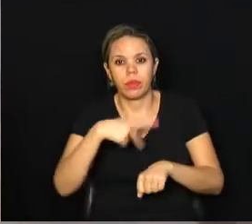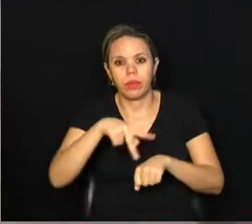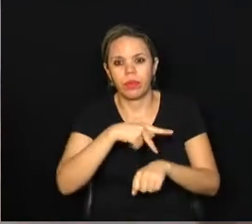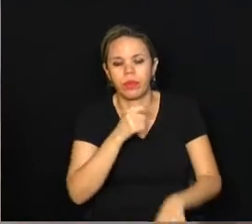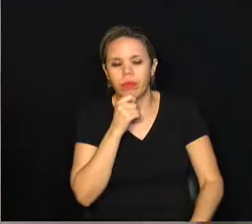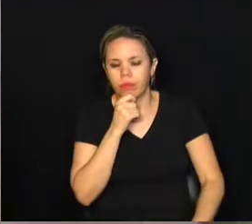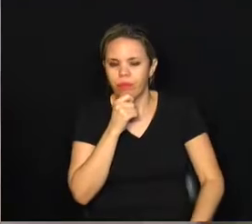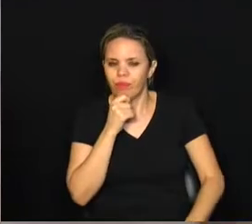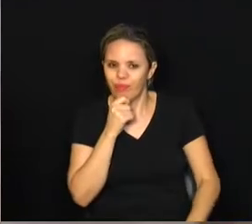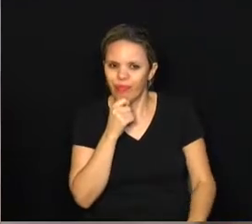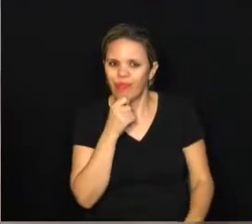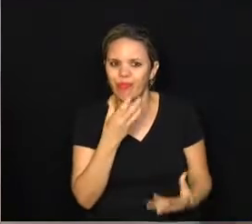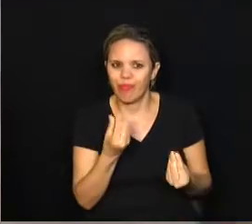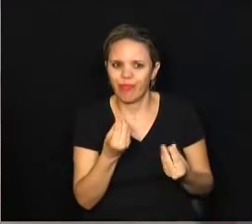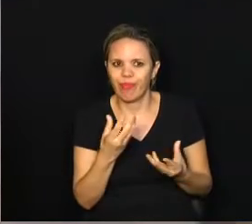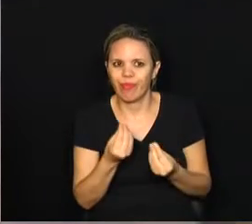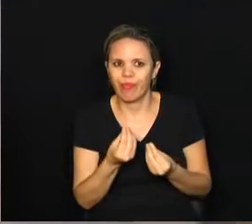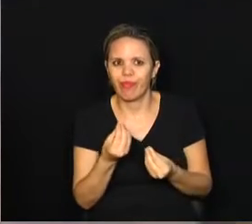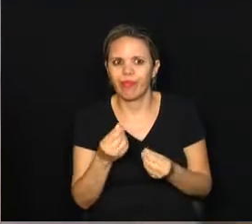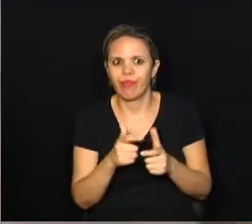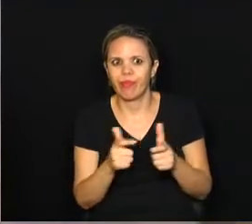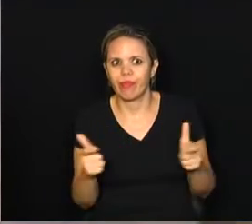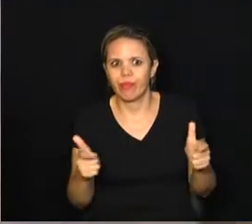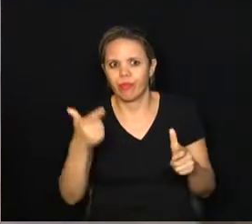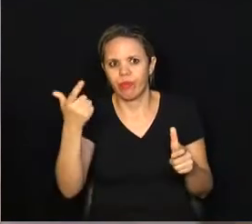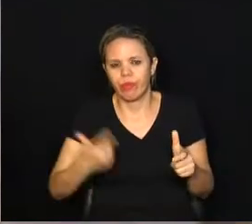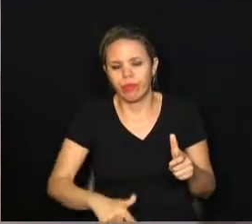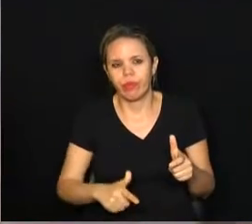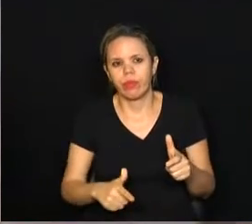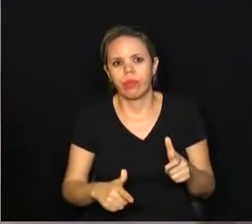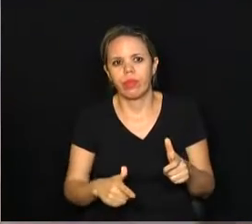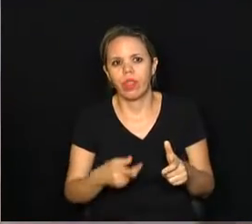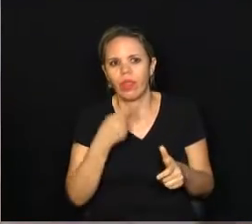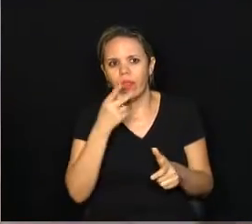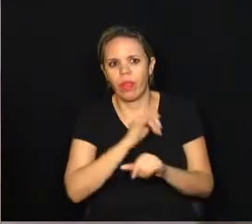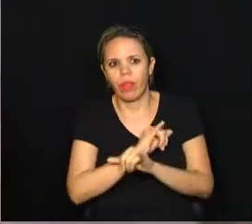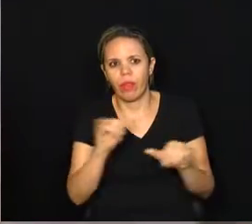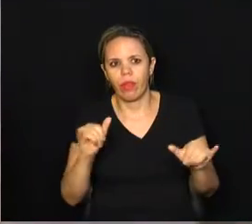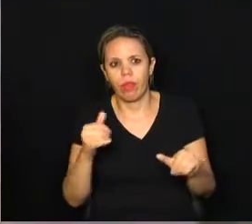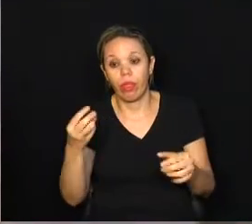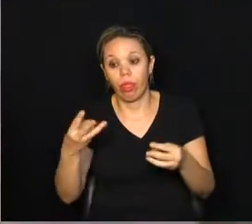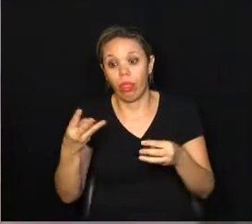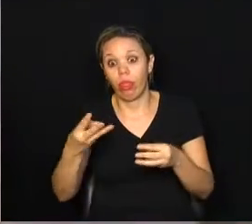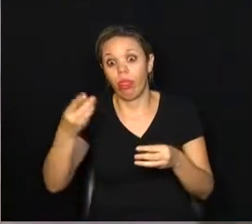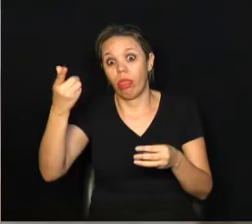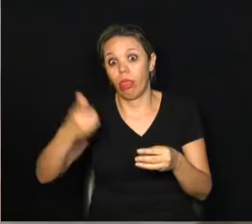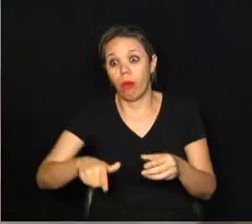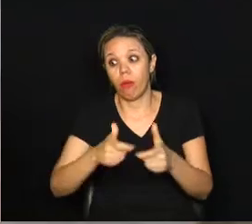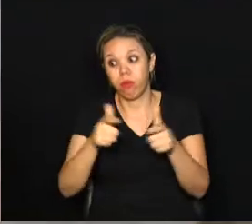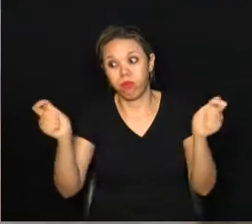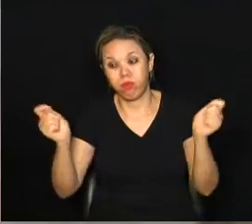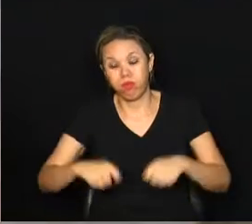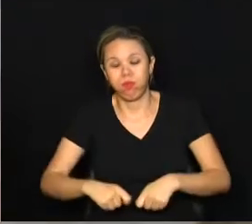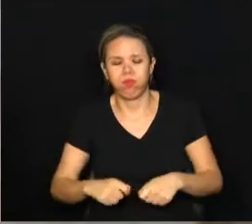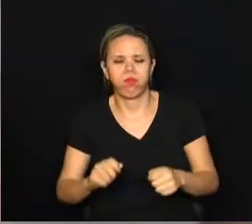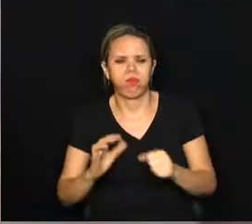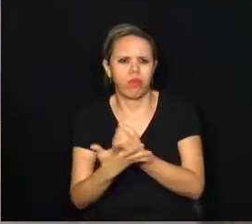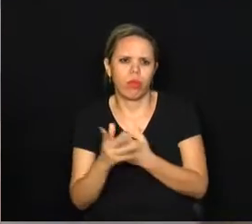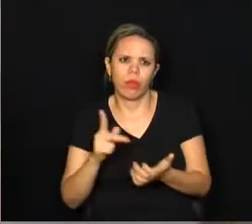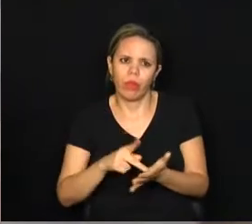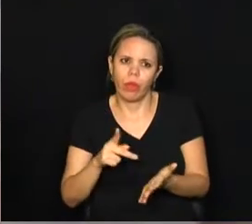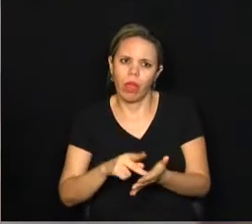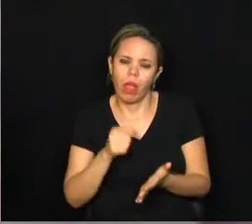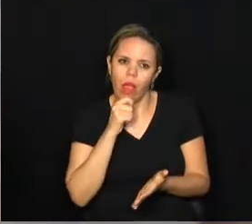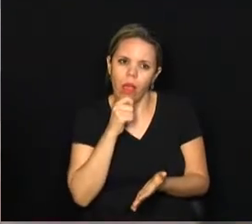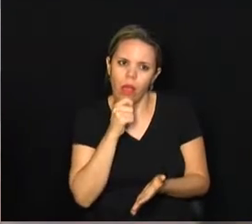se encontra em um repique da segunda onda. A gente ainda tem falado de uma terceira onda, uma possível terceira onda, mas na verdade ainda estamos